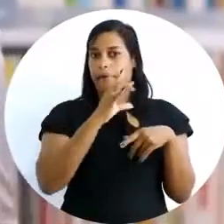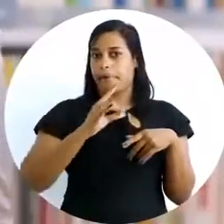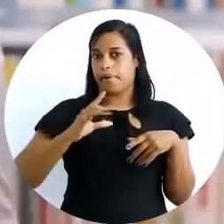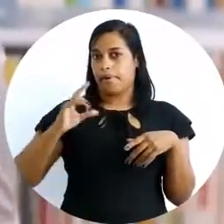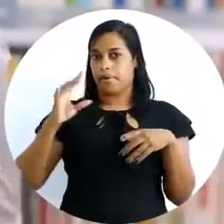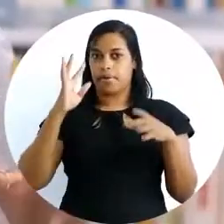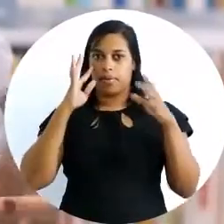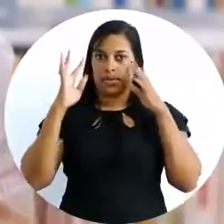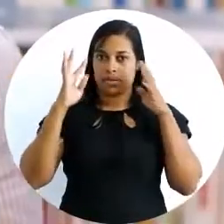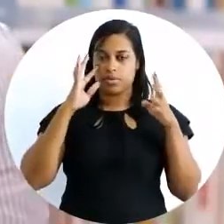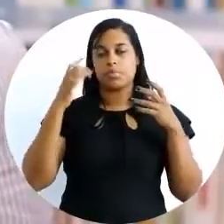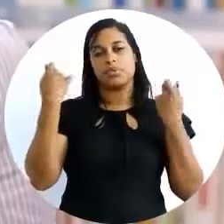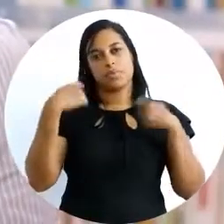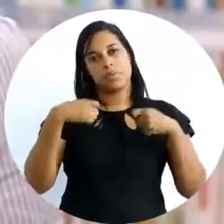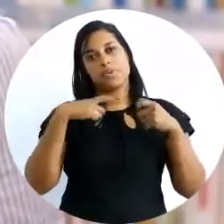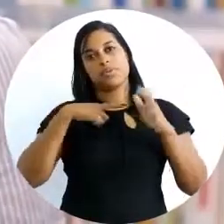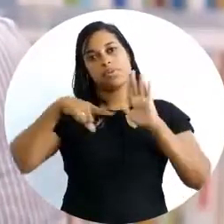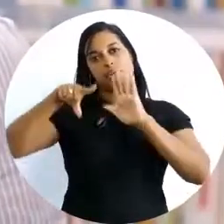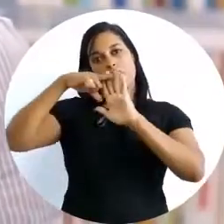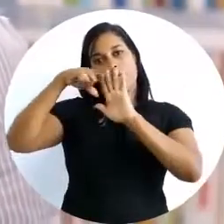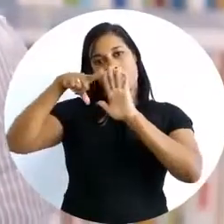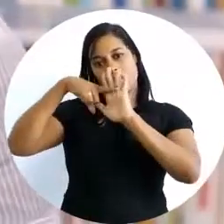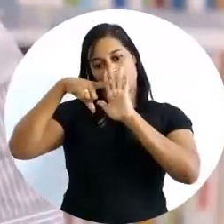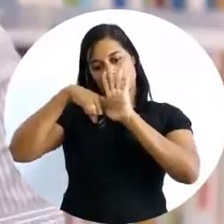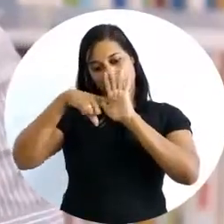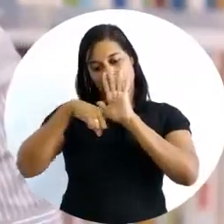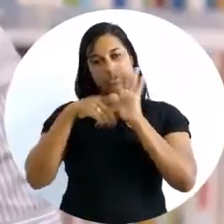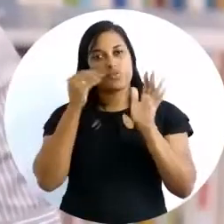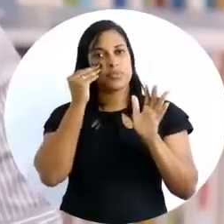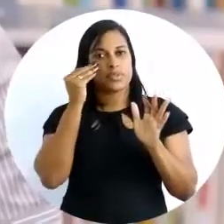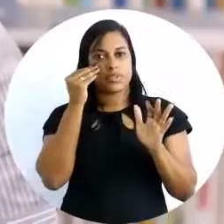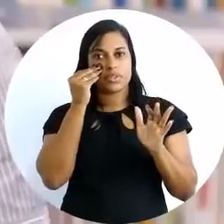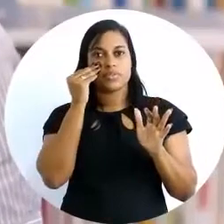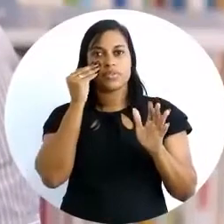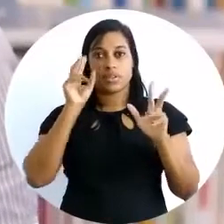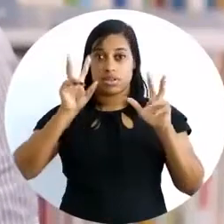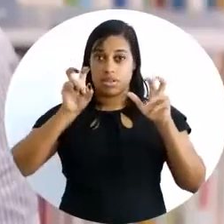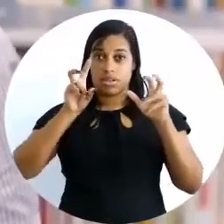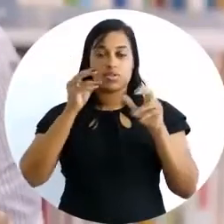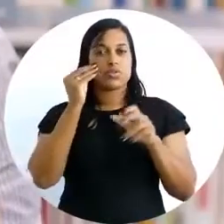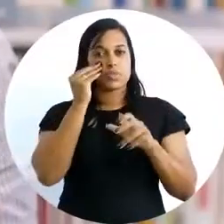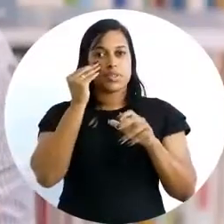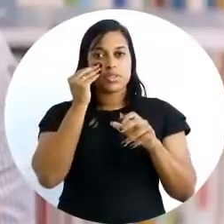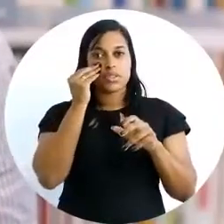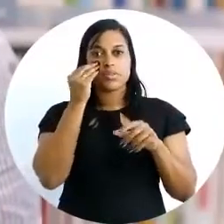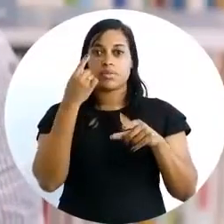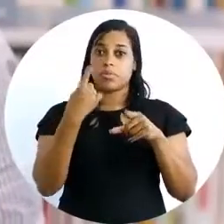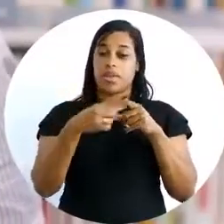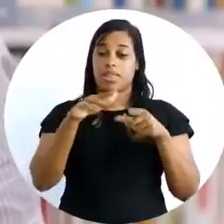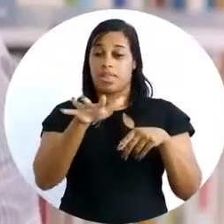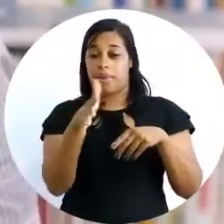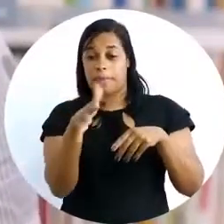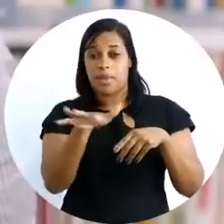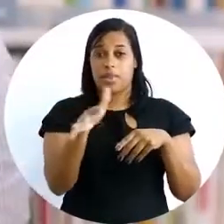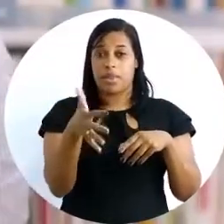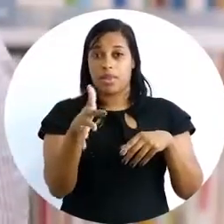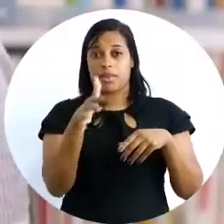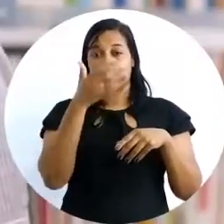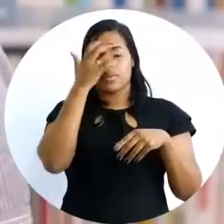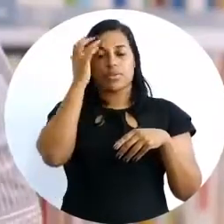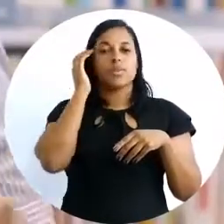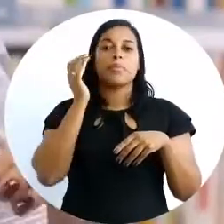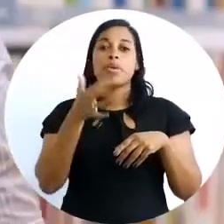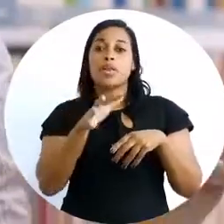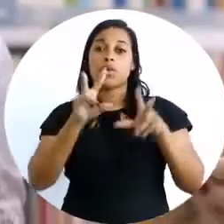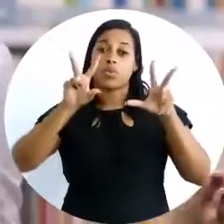campo do conhecimento, eu vou ter uma listagem específica de assuntos específicos. Porque a gente viu que, dependendo do ponto de vista, um